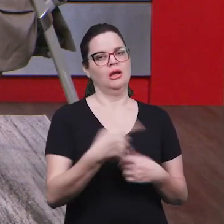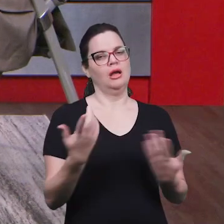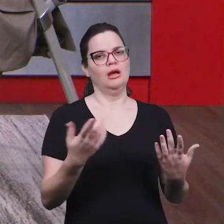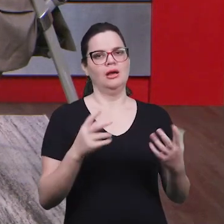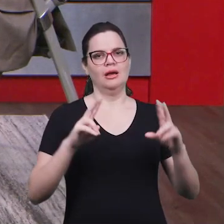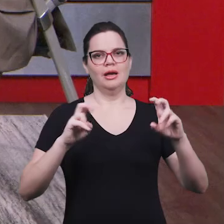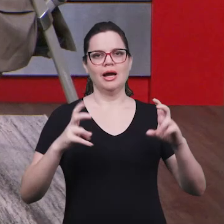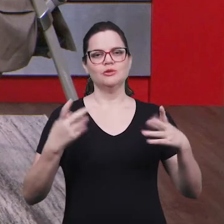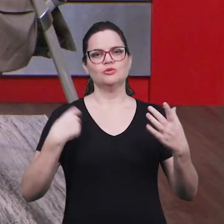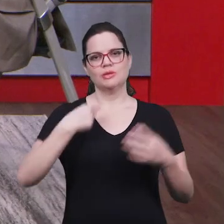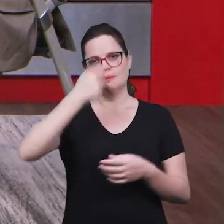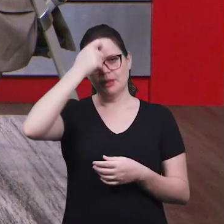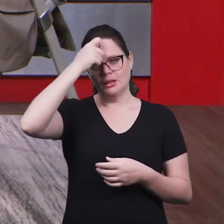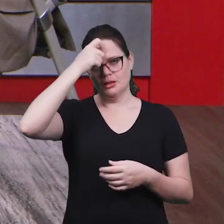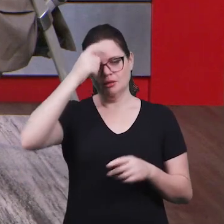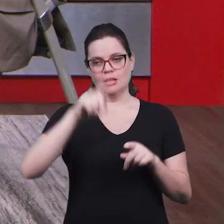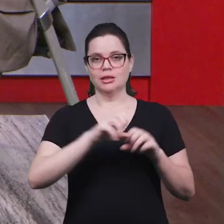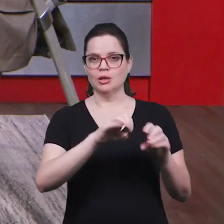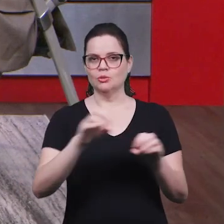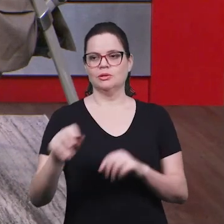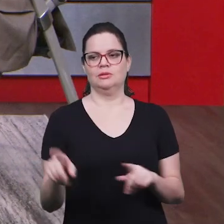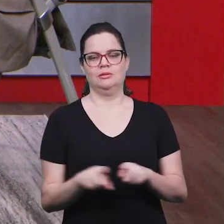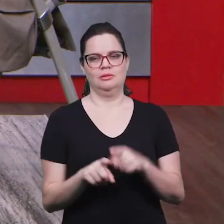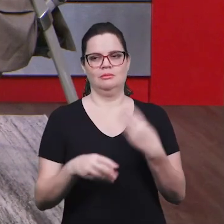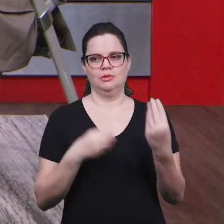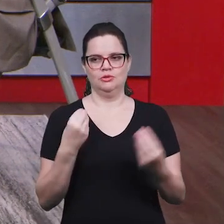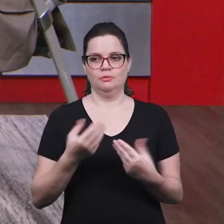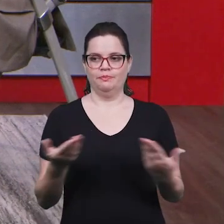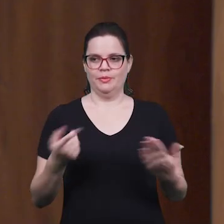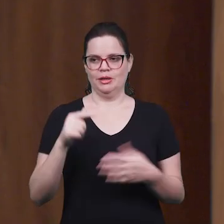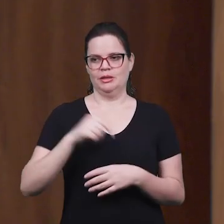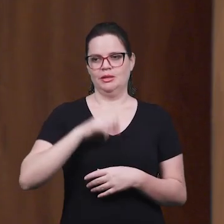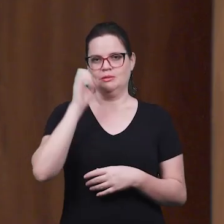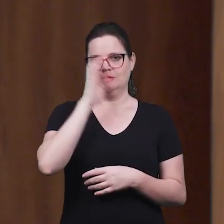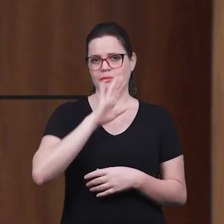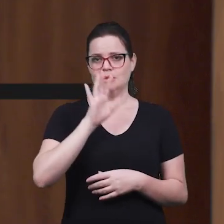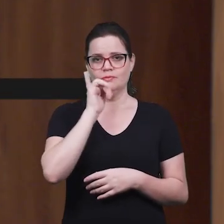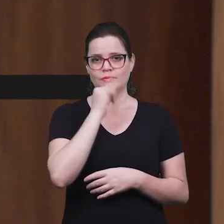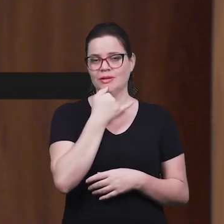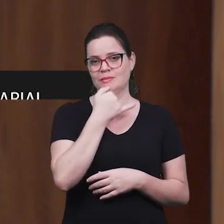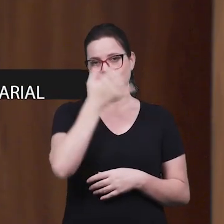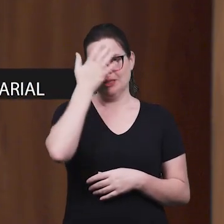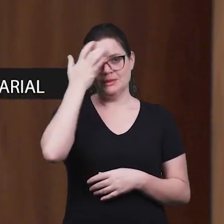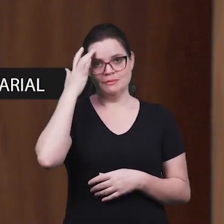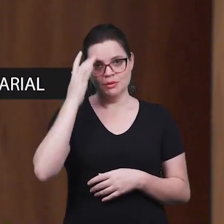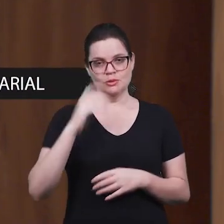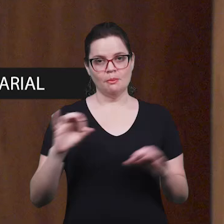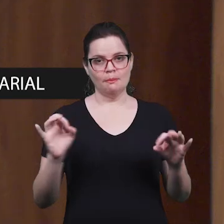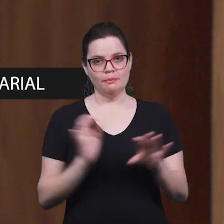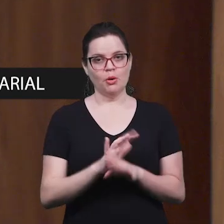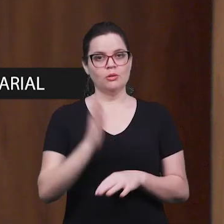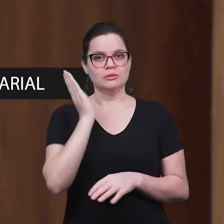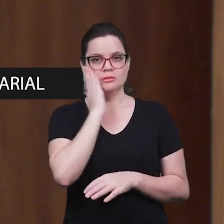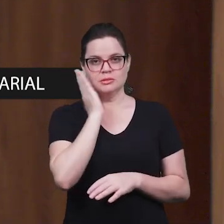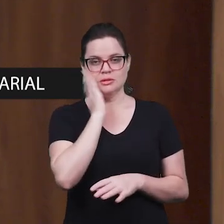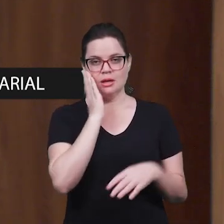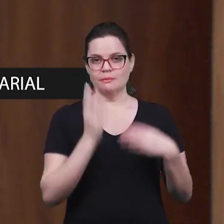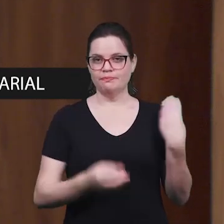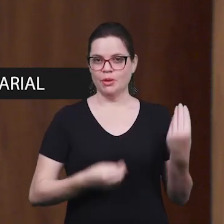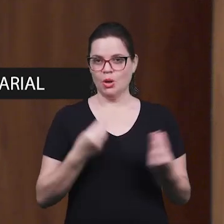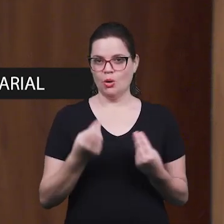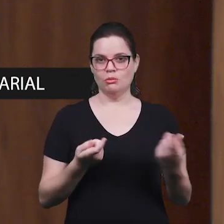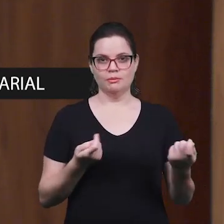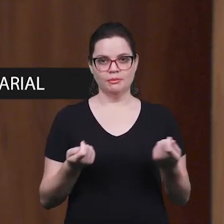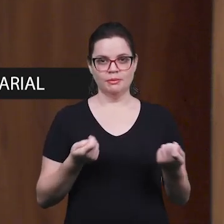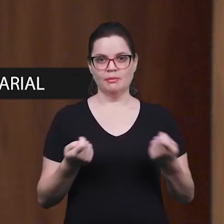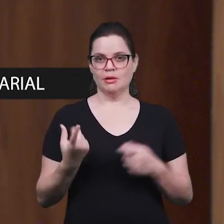educação, né? de mentalidade. Hoje, no nosso país, infelizmente, as pessoas não são preparadas desde jovem a lidar com isso,